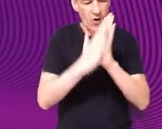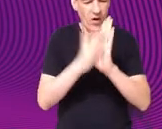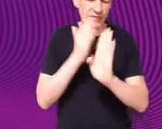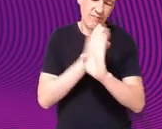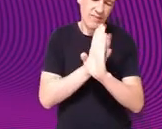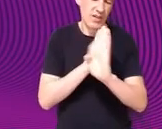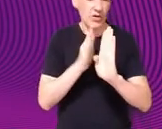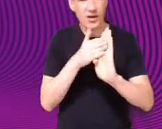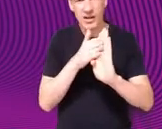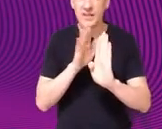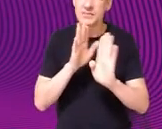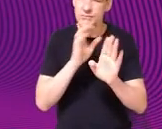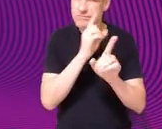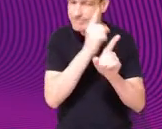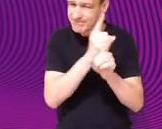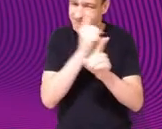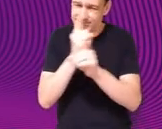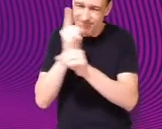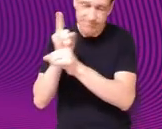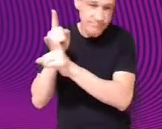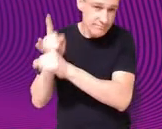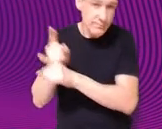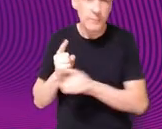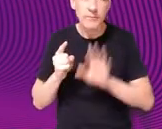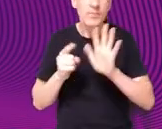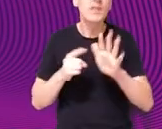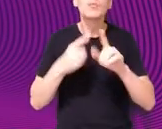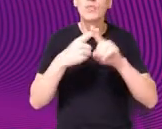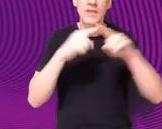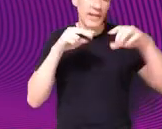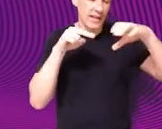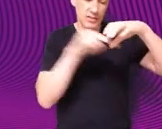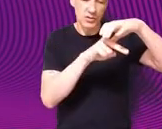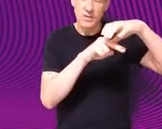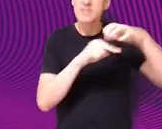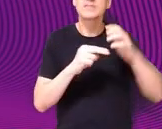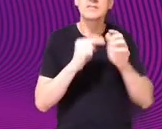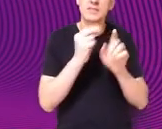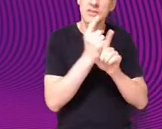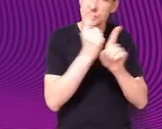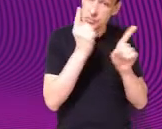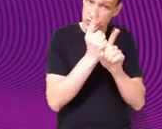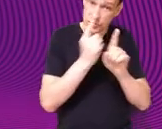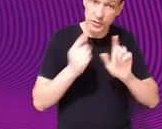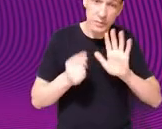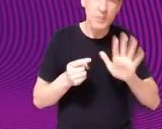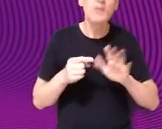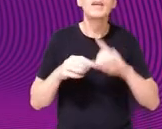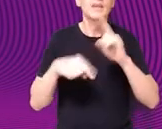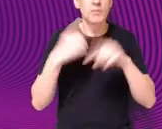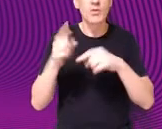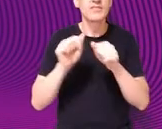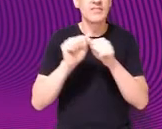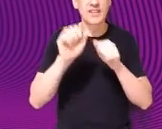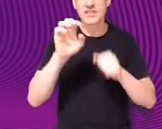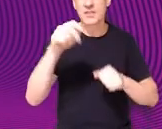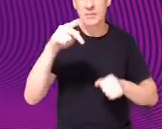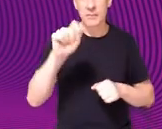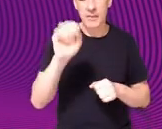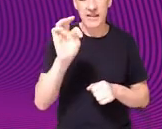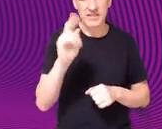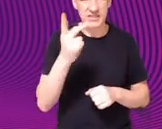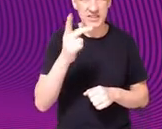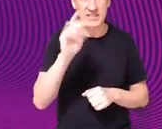que nós enxergamos pela ressonância. Quando foi feito PET-CT, reconfirmou as imagens e